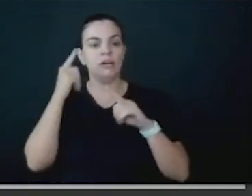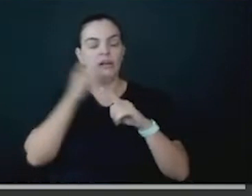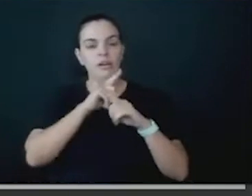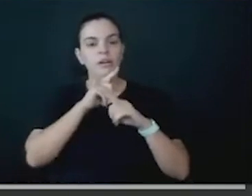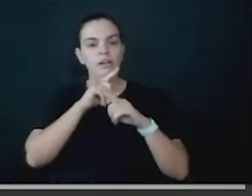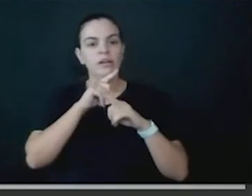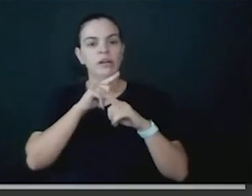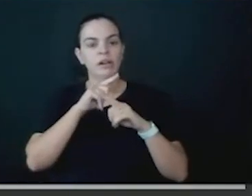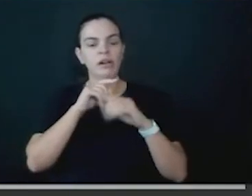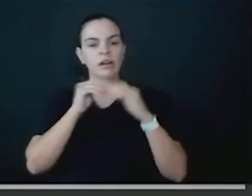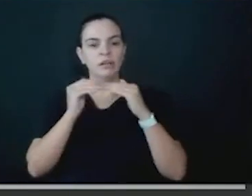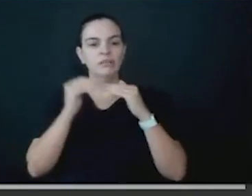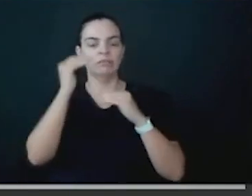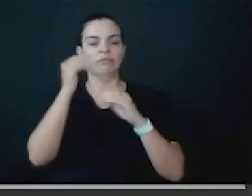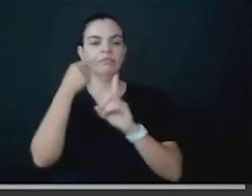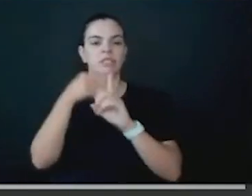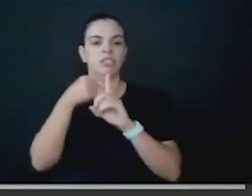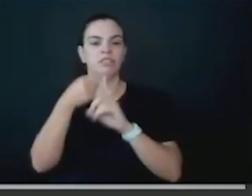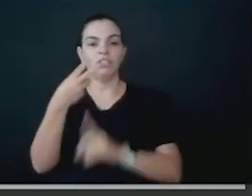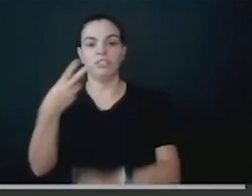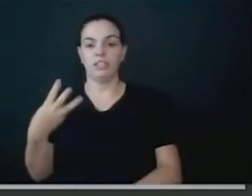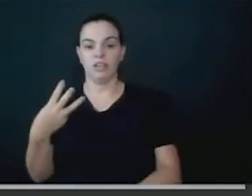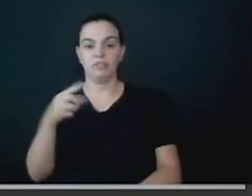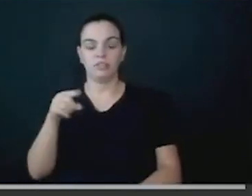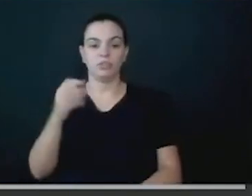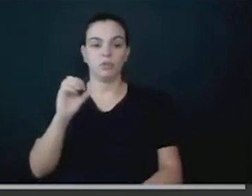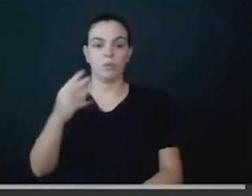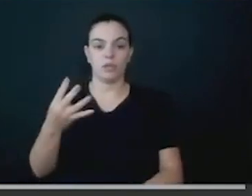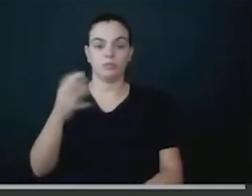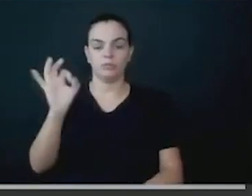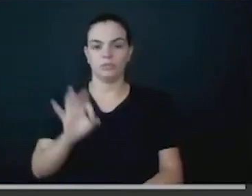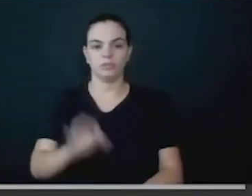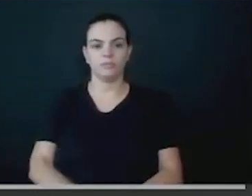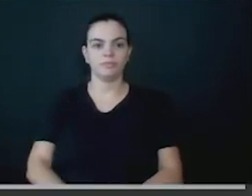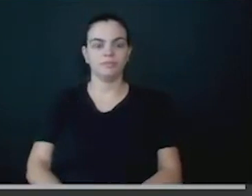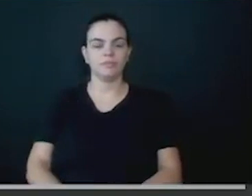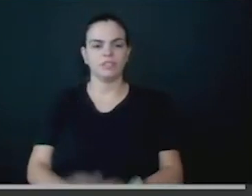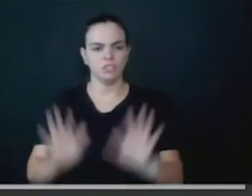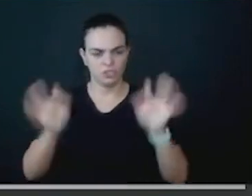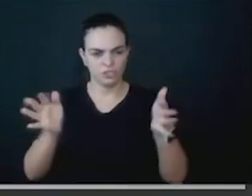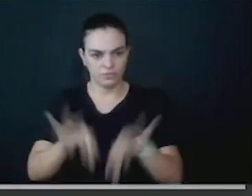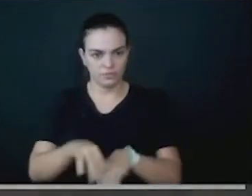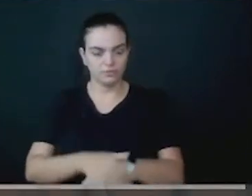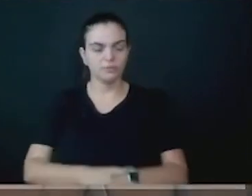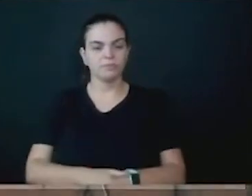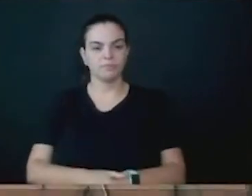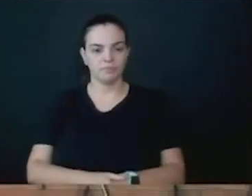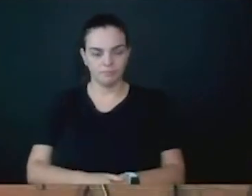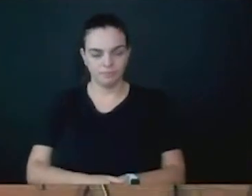23,04%. Mais um? Ou finalizou? Finalizou, né? É isso,